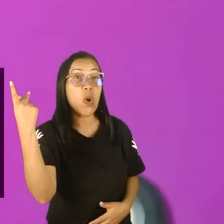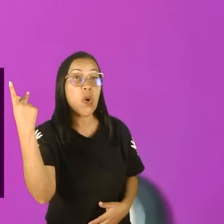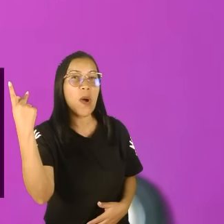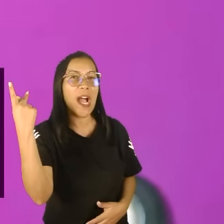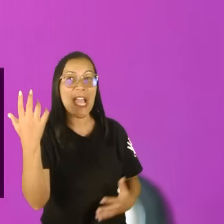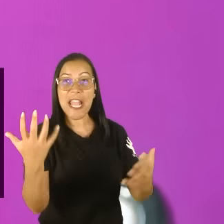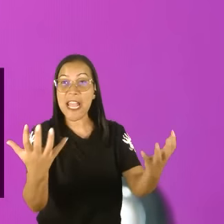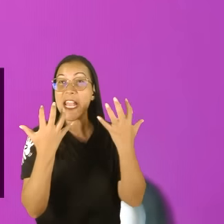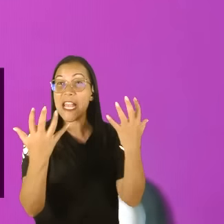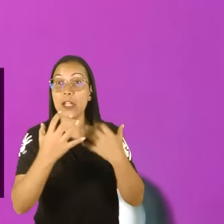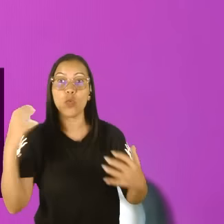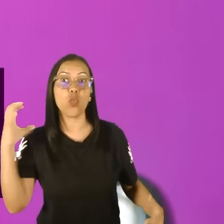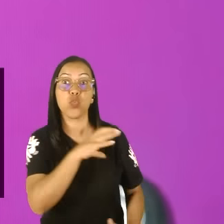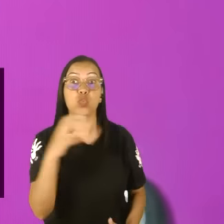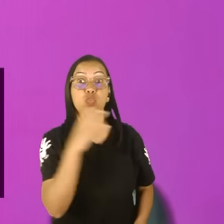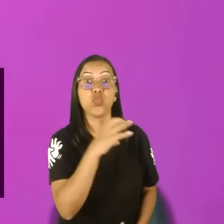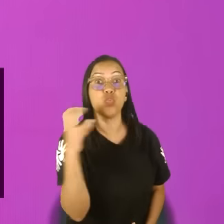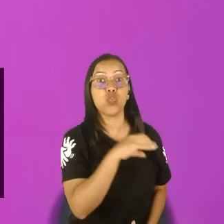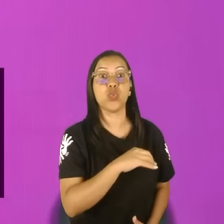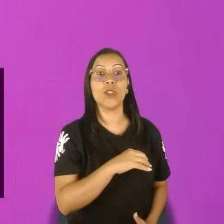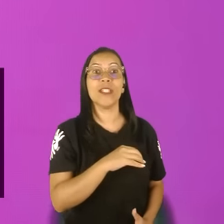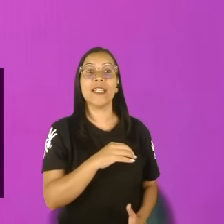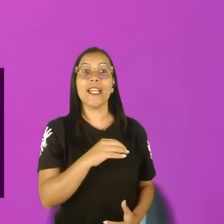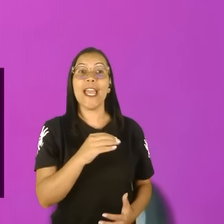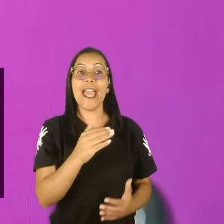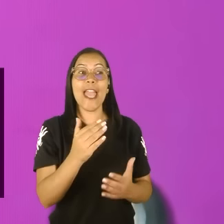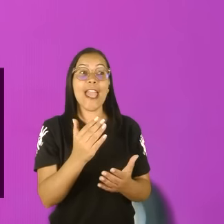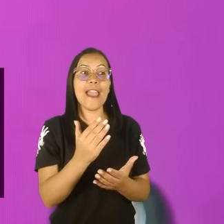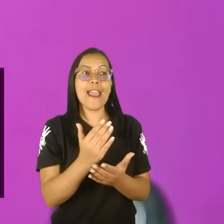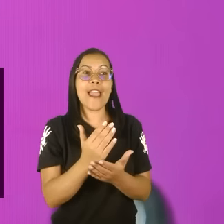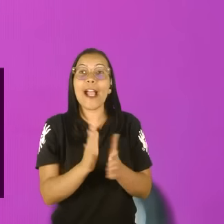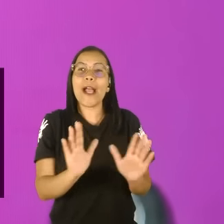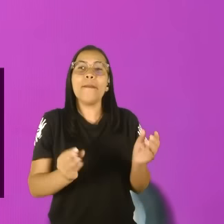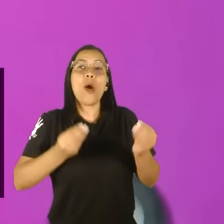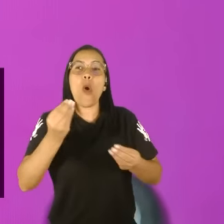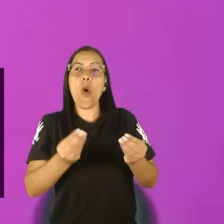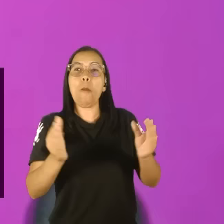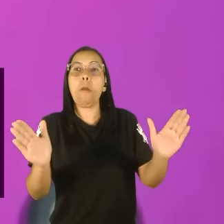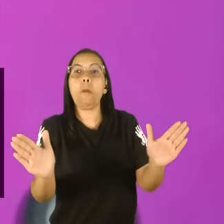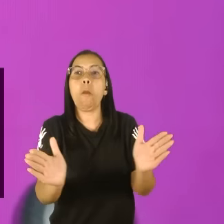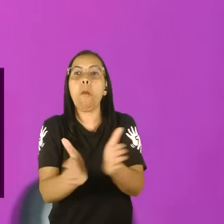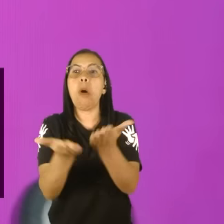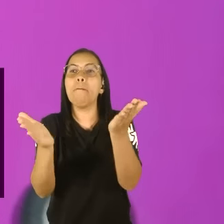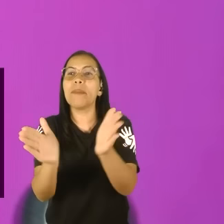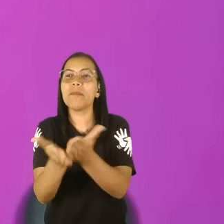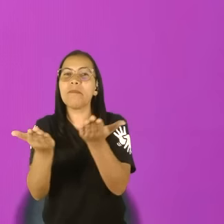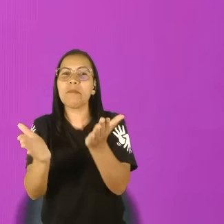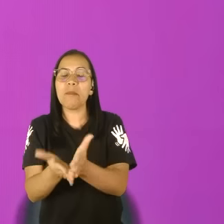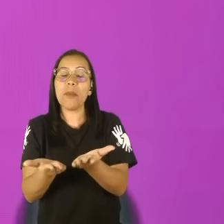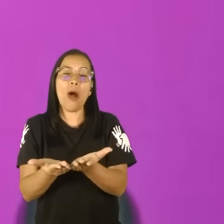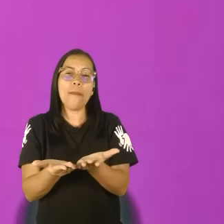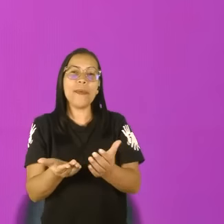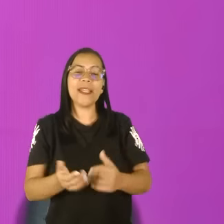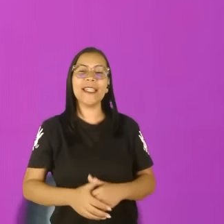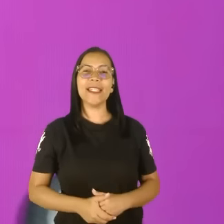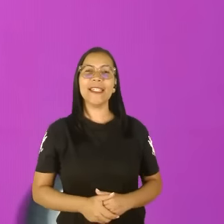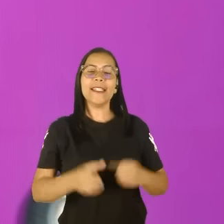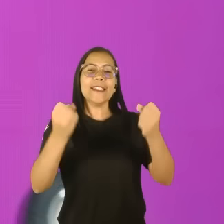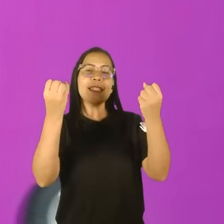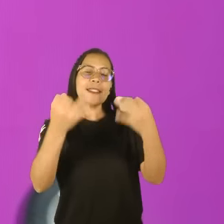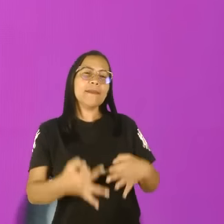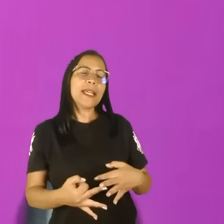pobreza. É como se Salomão dissesse: ei, não busque atalhos, não apresse aquilo que leva tempo, não queime